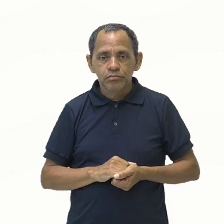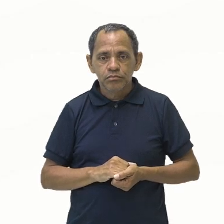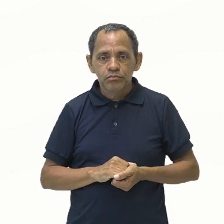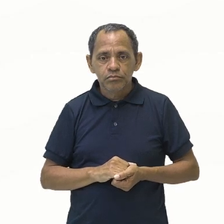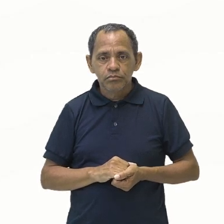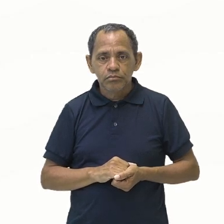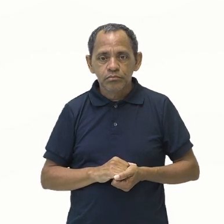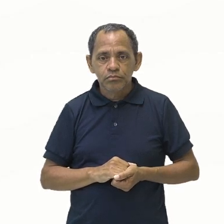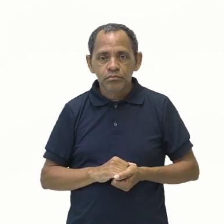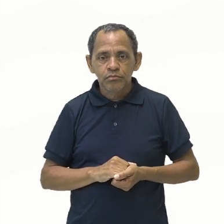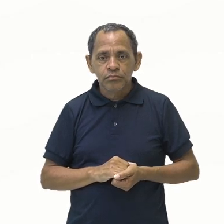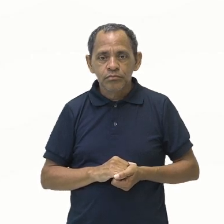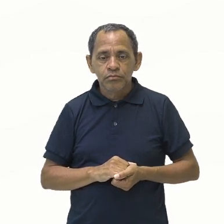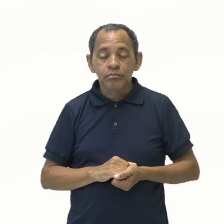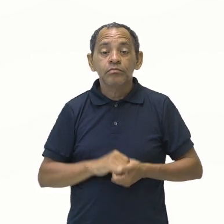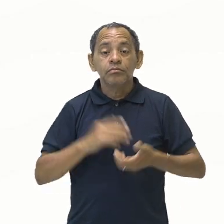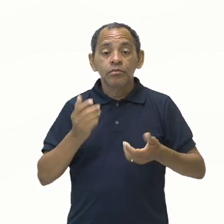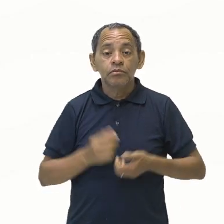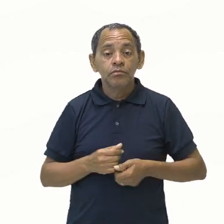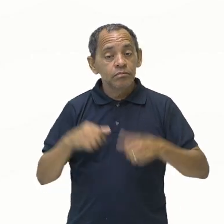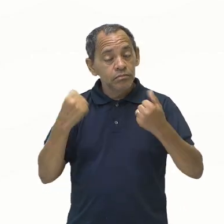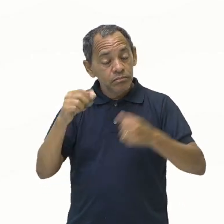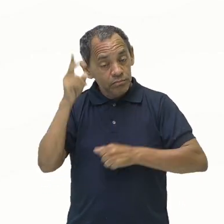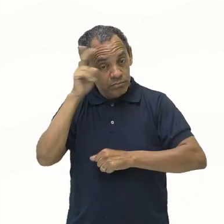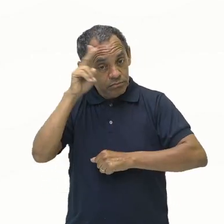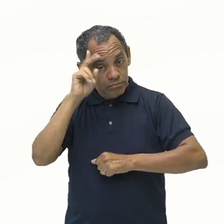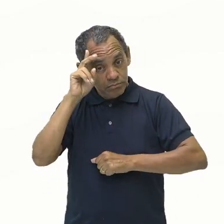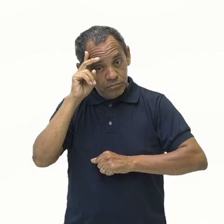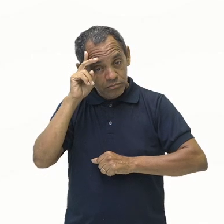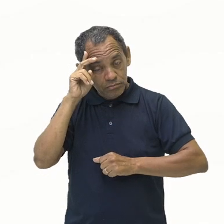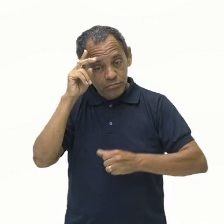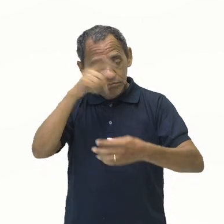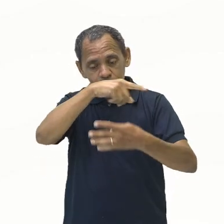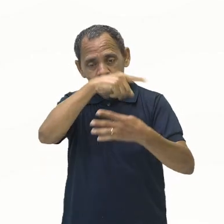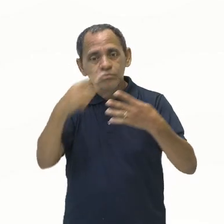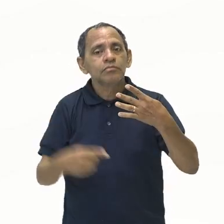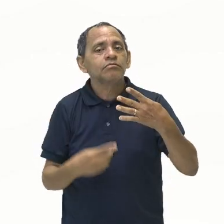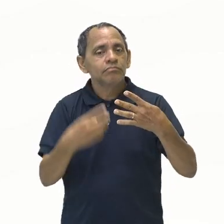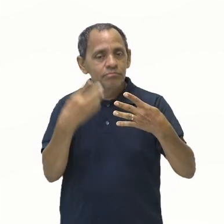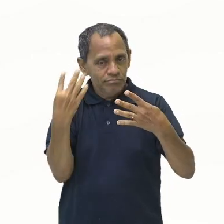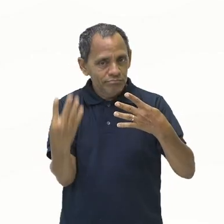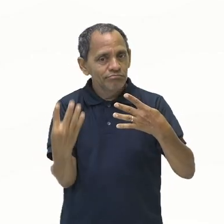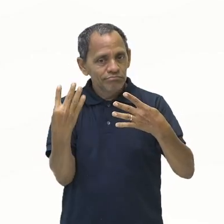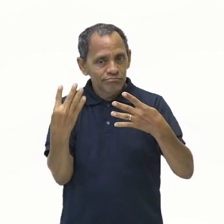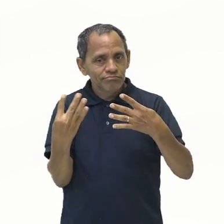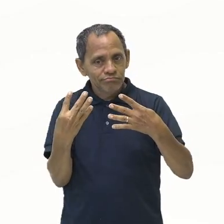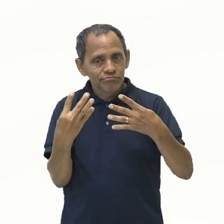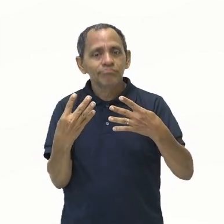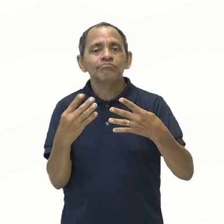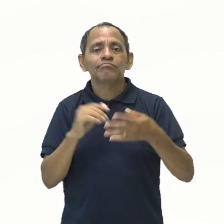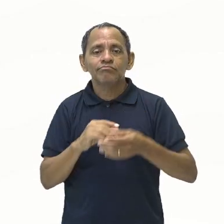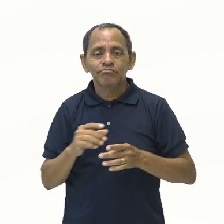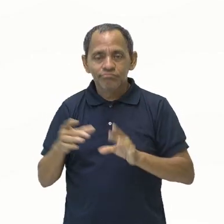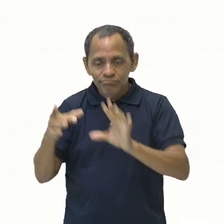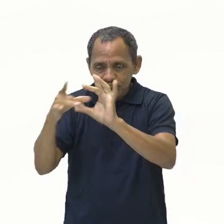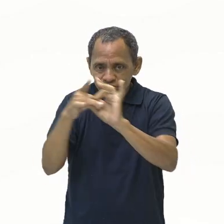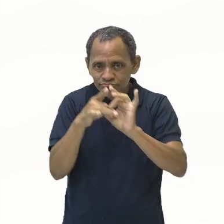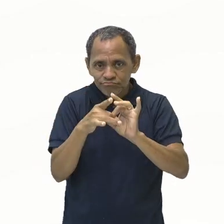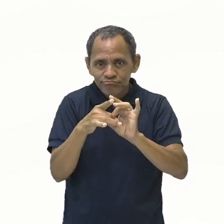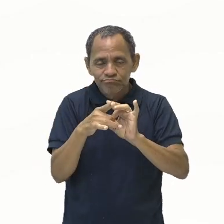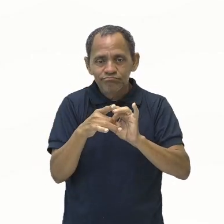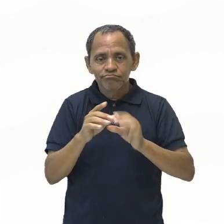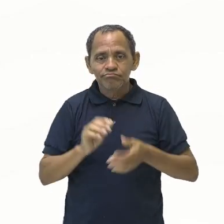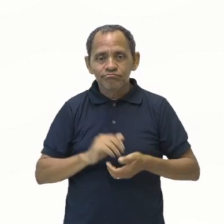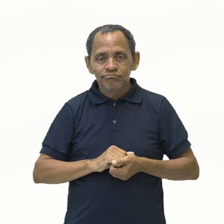Então não esqueça que aqui ele faz 4 ligações, tá? Nas outras, apesar de a gente falar que são 3 ligações por causa de dupla,